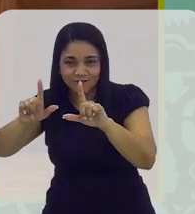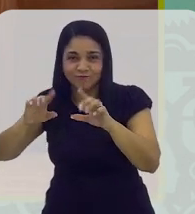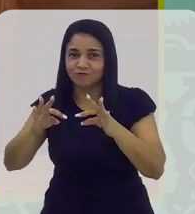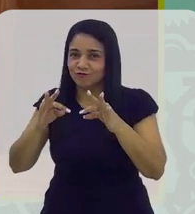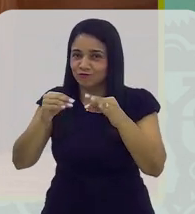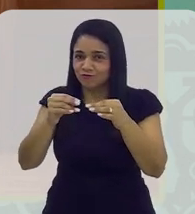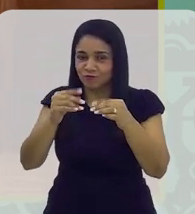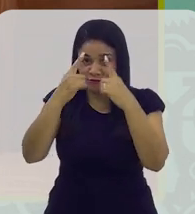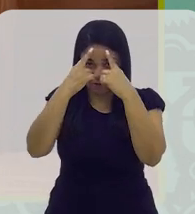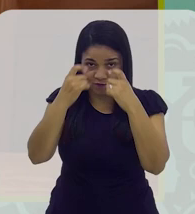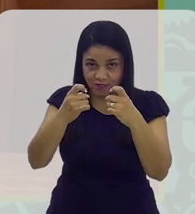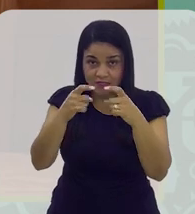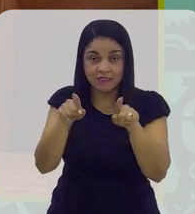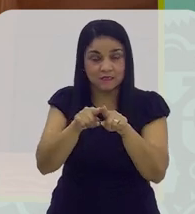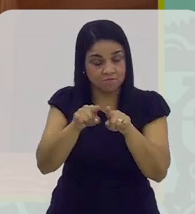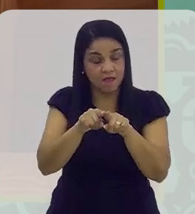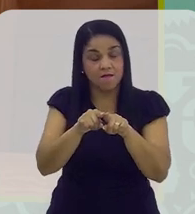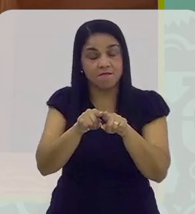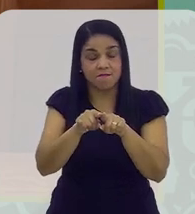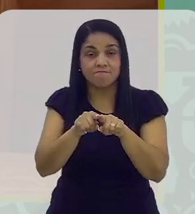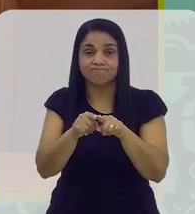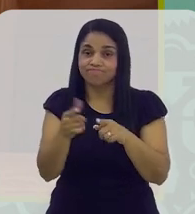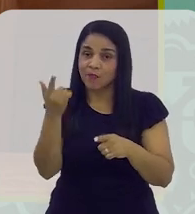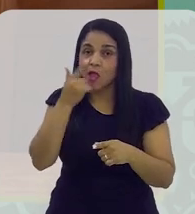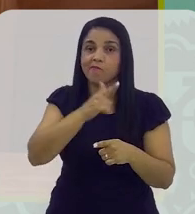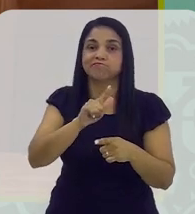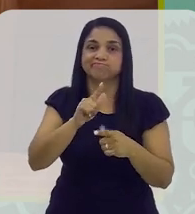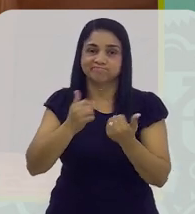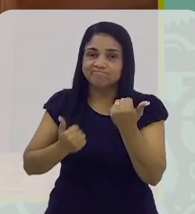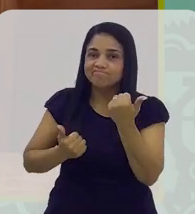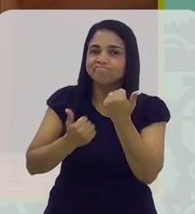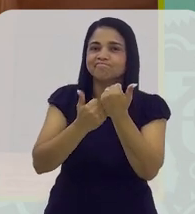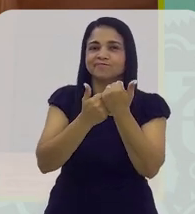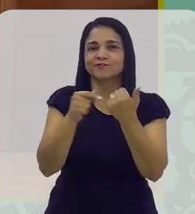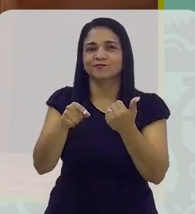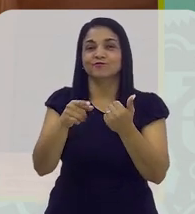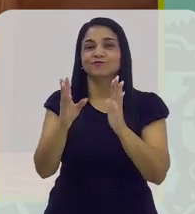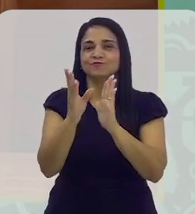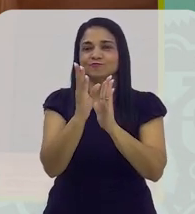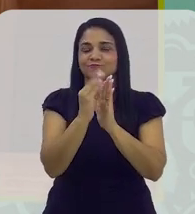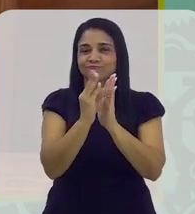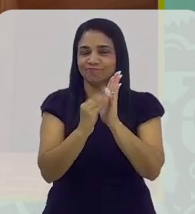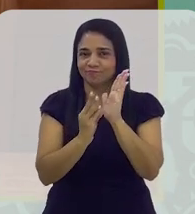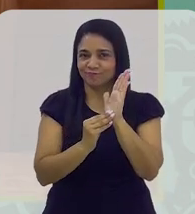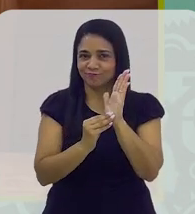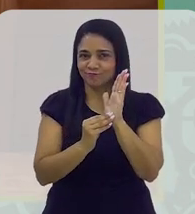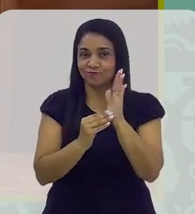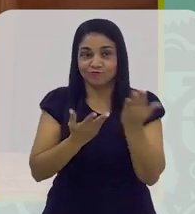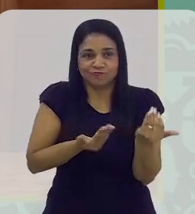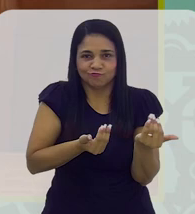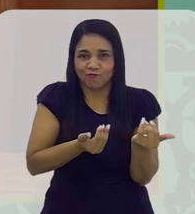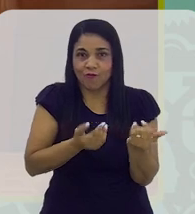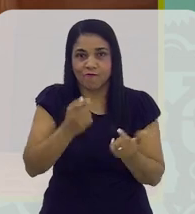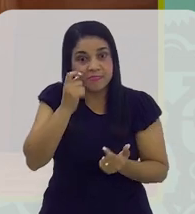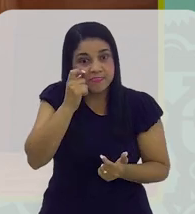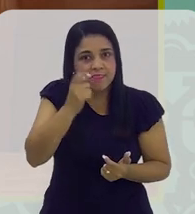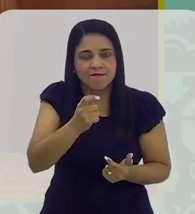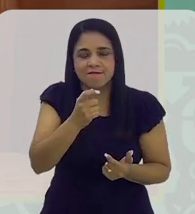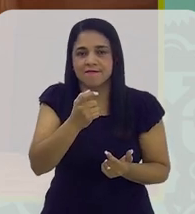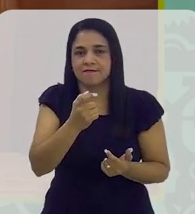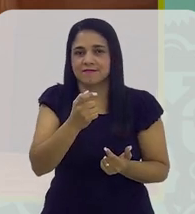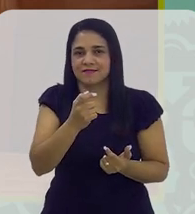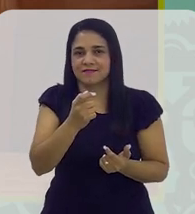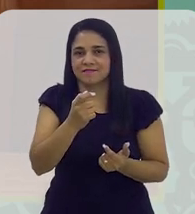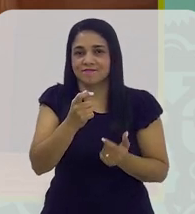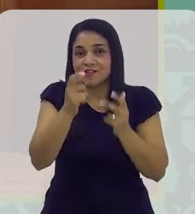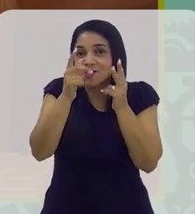dos ataques pela mídia também colaboraram para que mais jovens buscassem esse conteúdo e